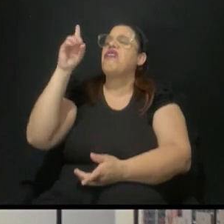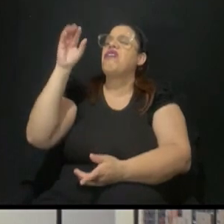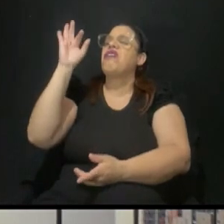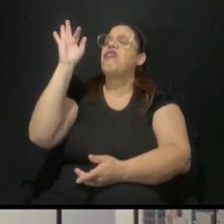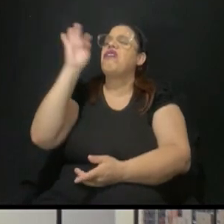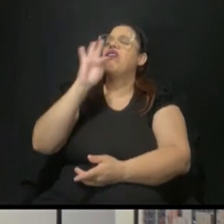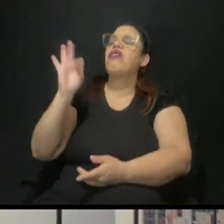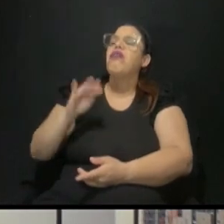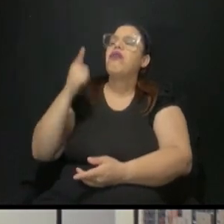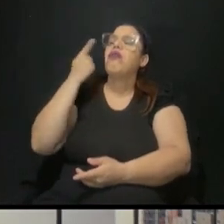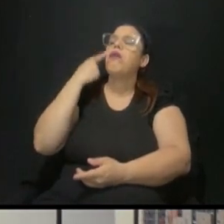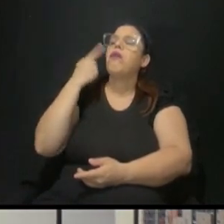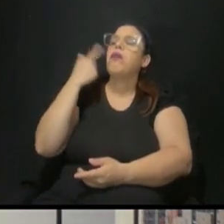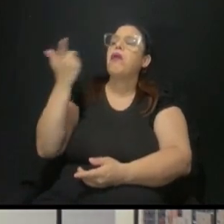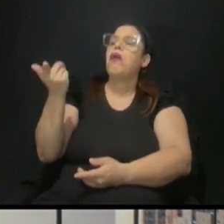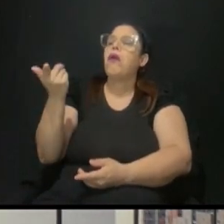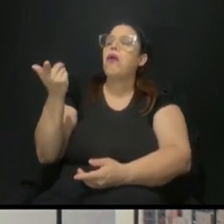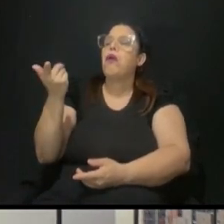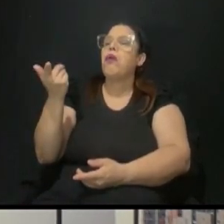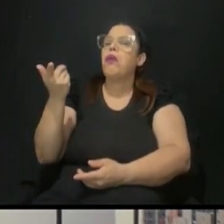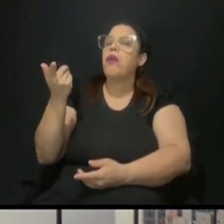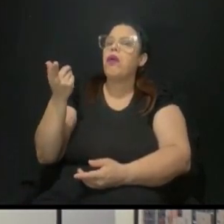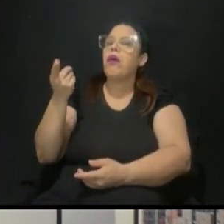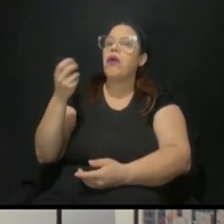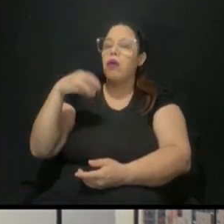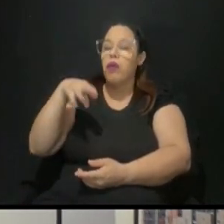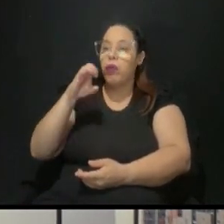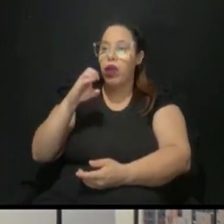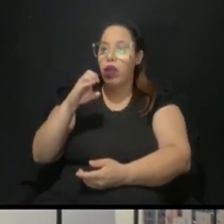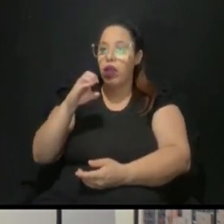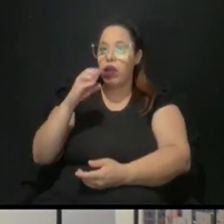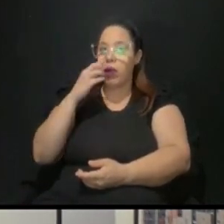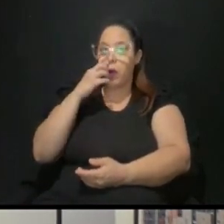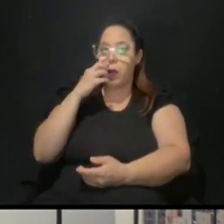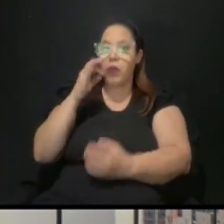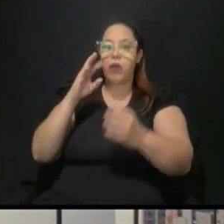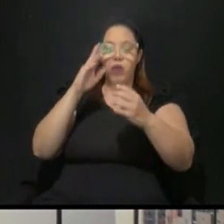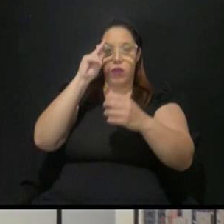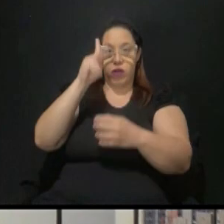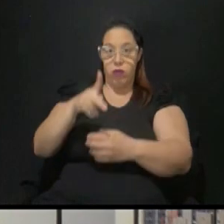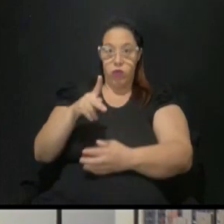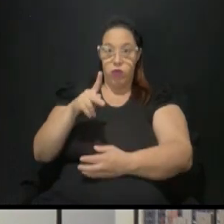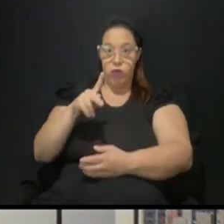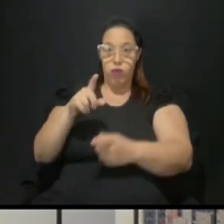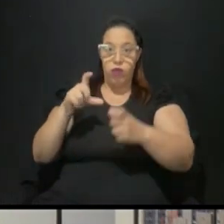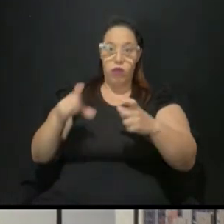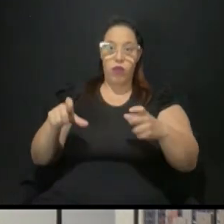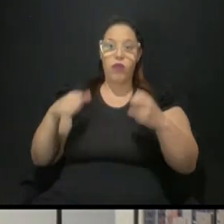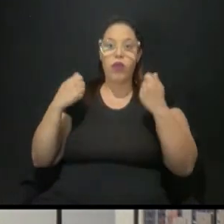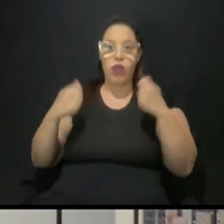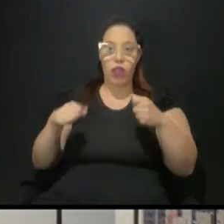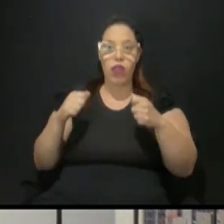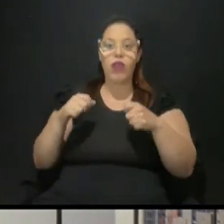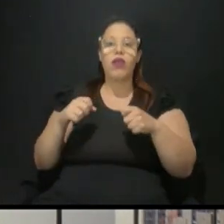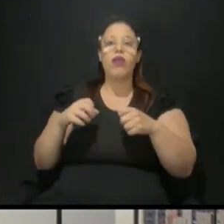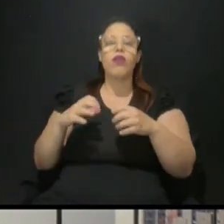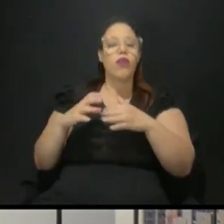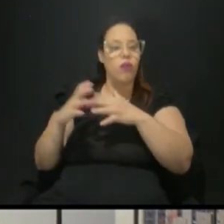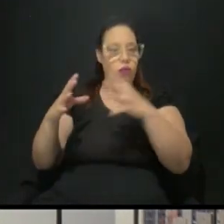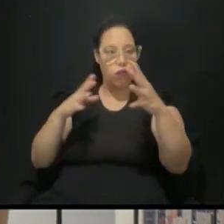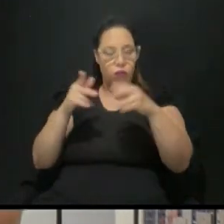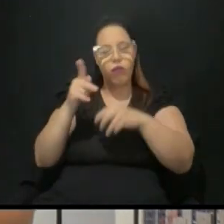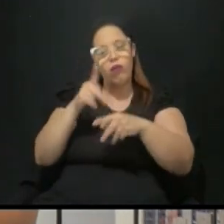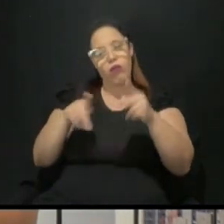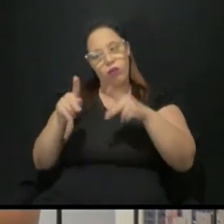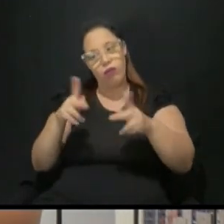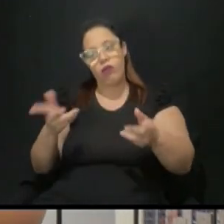sei se foi do MEC ou se foi das próprias instituições, de que é preciso também formar profissionais para